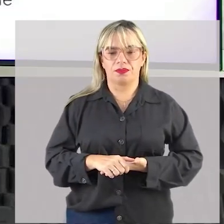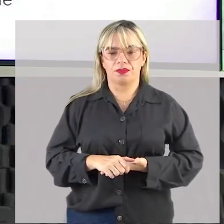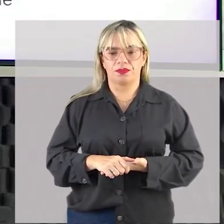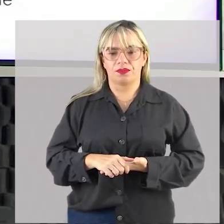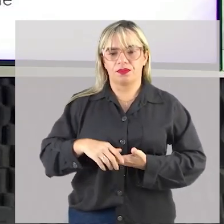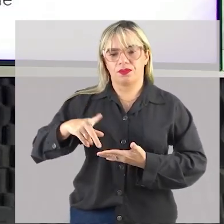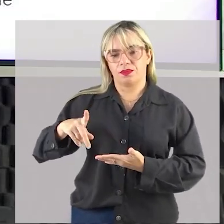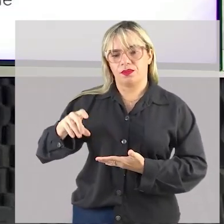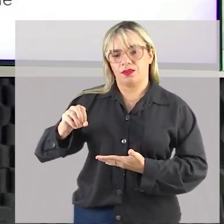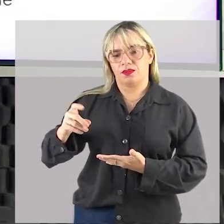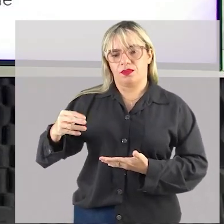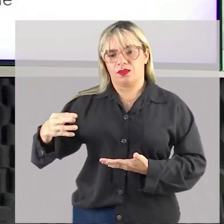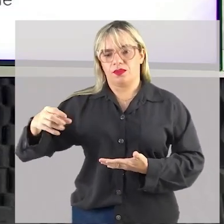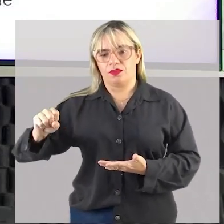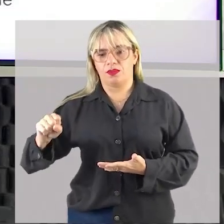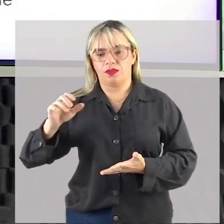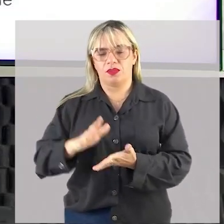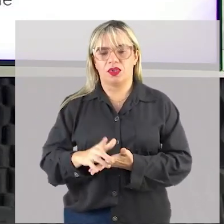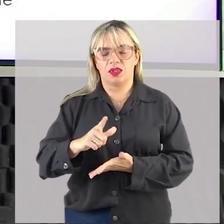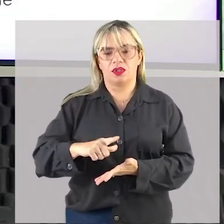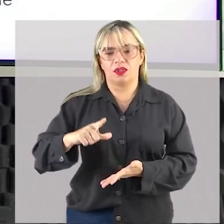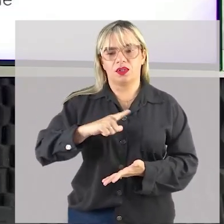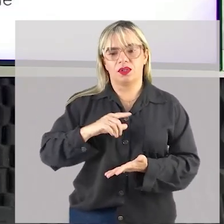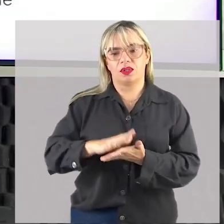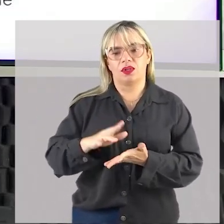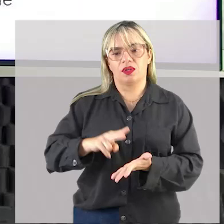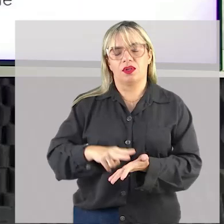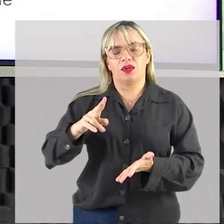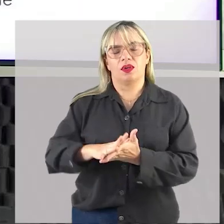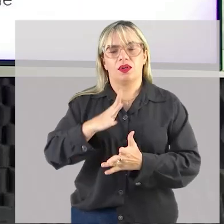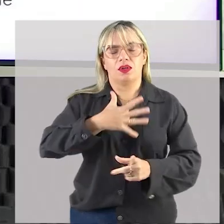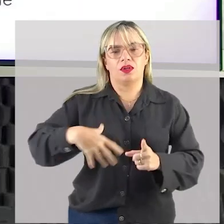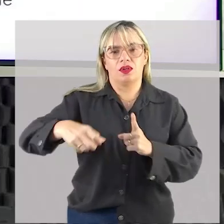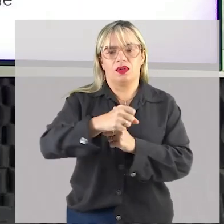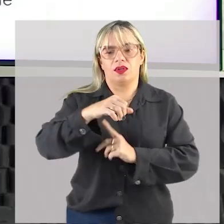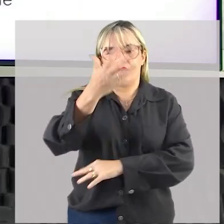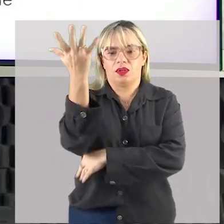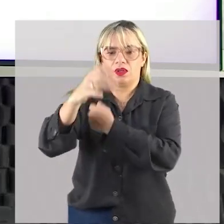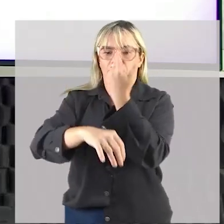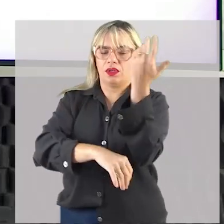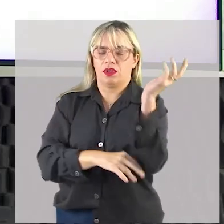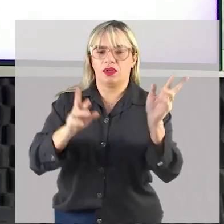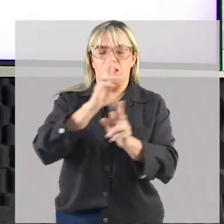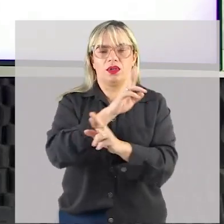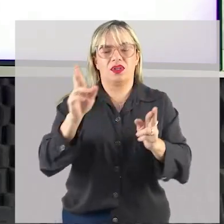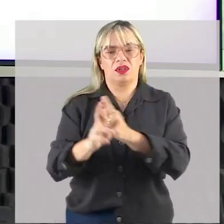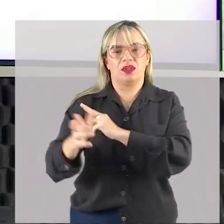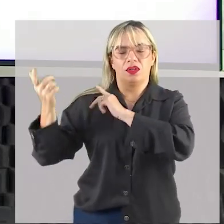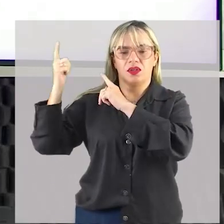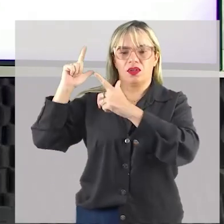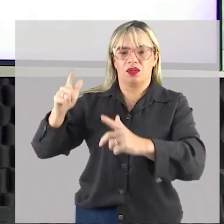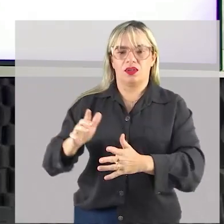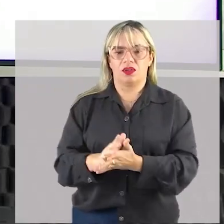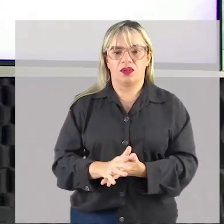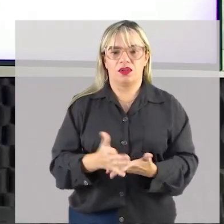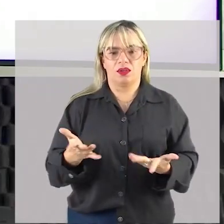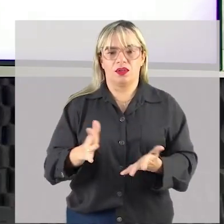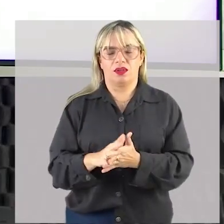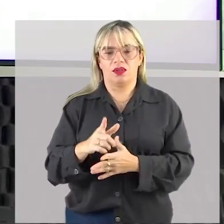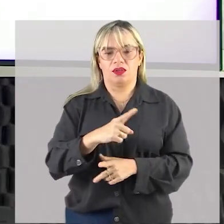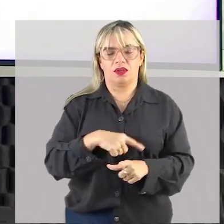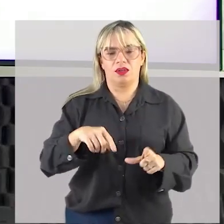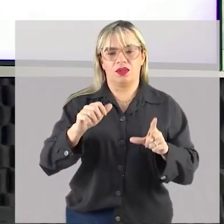Esses polímeros têm grandes vantagens socioambientais em relação aos convencionais. Por quê? Não são